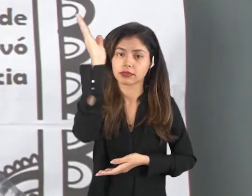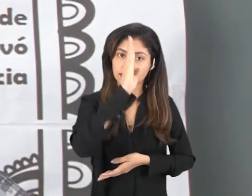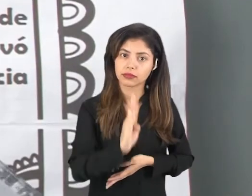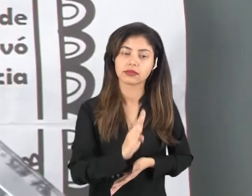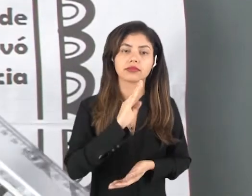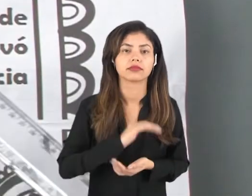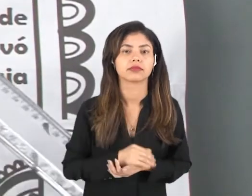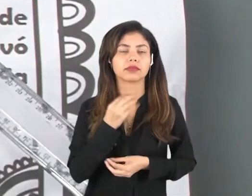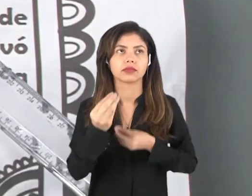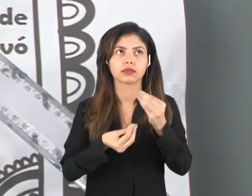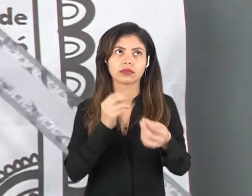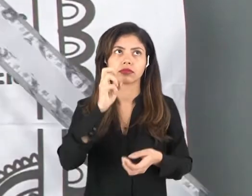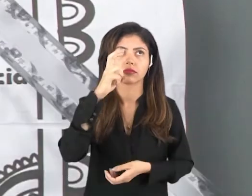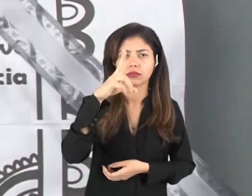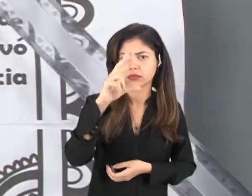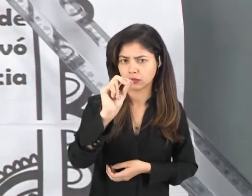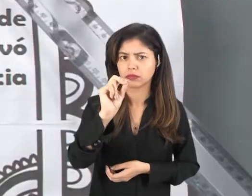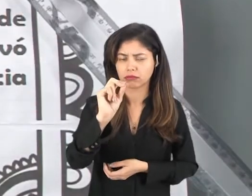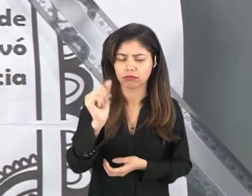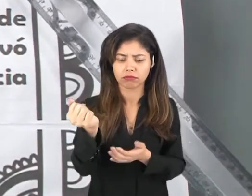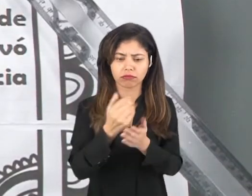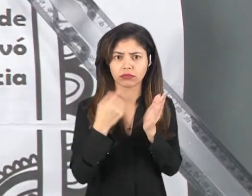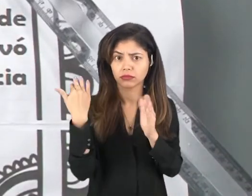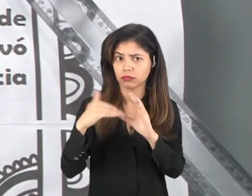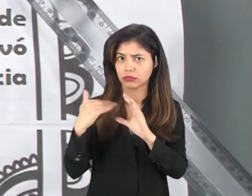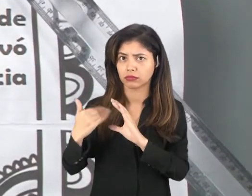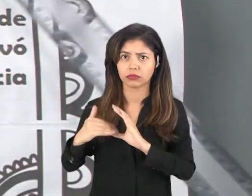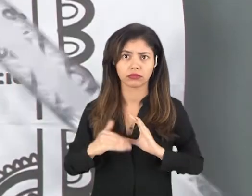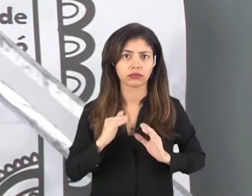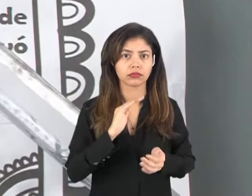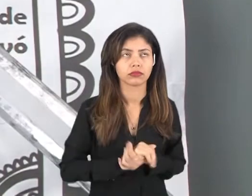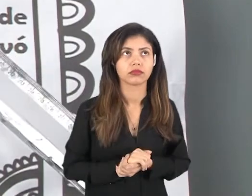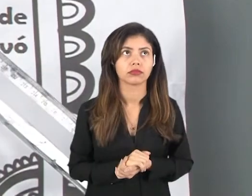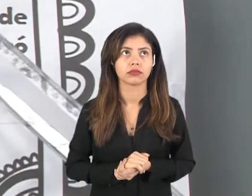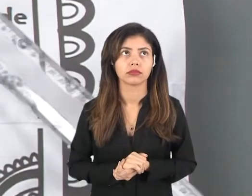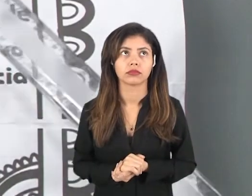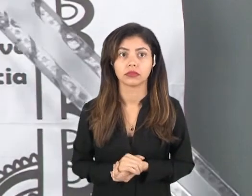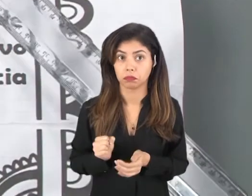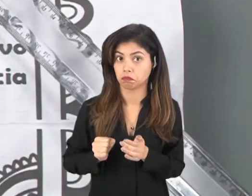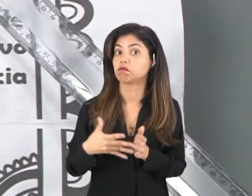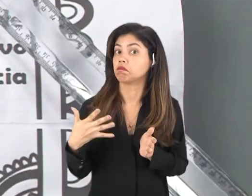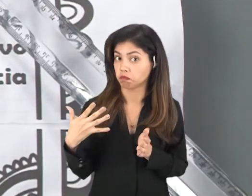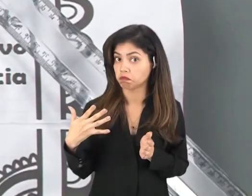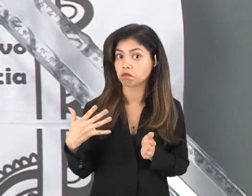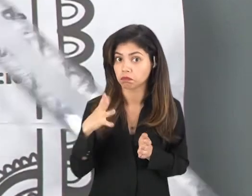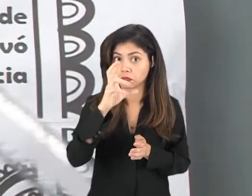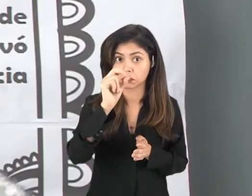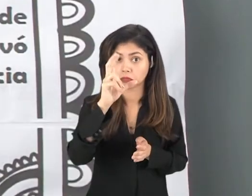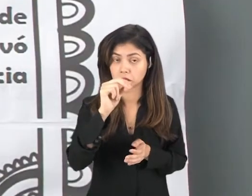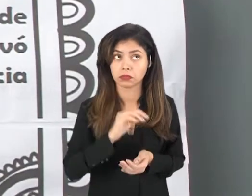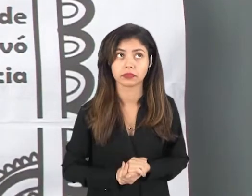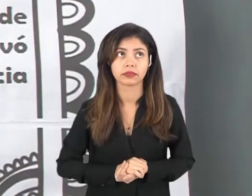brasileira, com mais de 50 obras publicadas. Nossa, ela escreveu muitas obras, né?